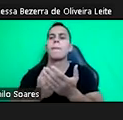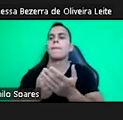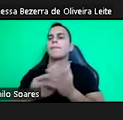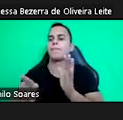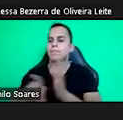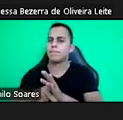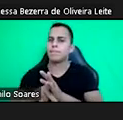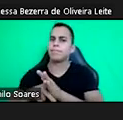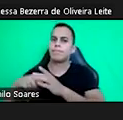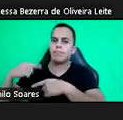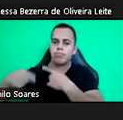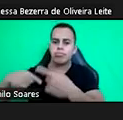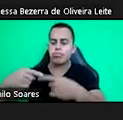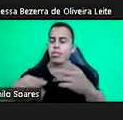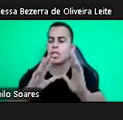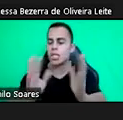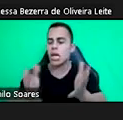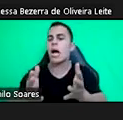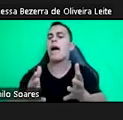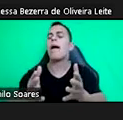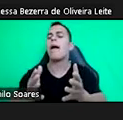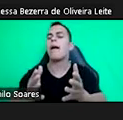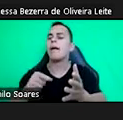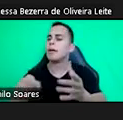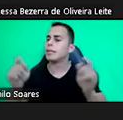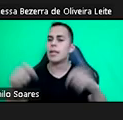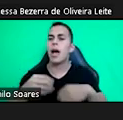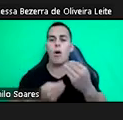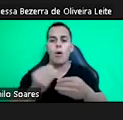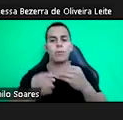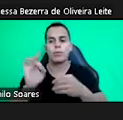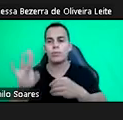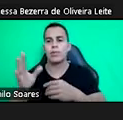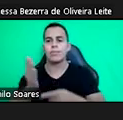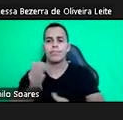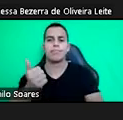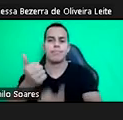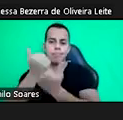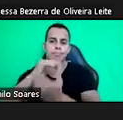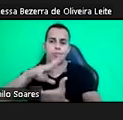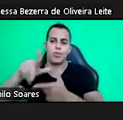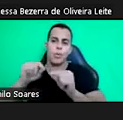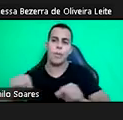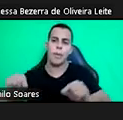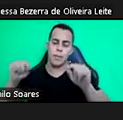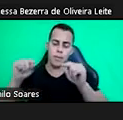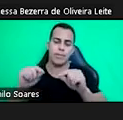transancestral, então isso só é possível a partir de colaborações internacionais, onde cada grupo contribui com a sua amostra, e aí esse consórcio,